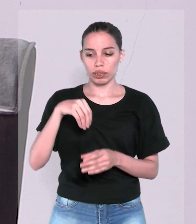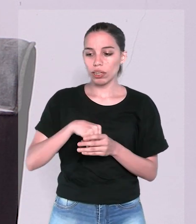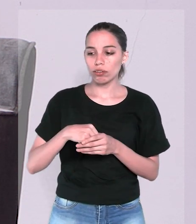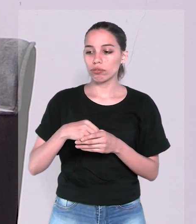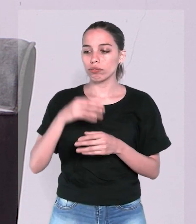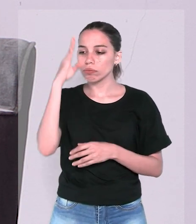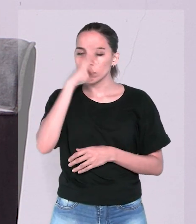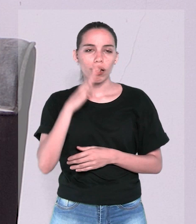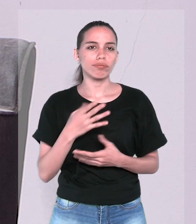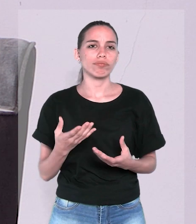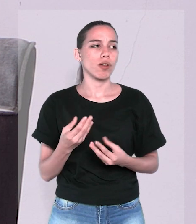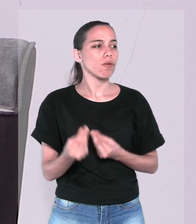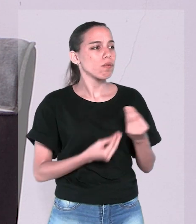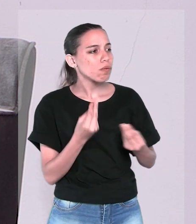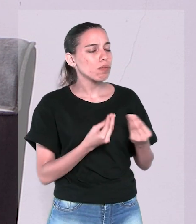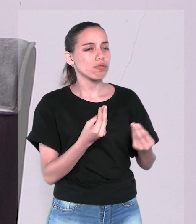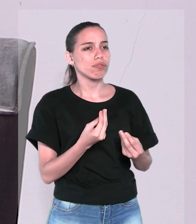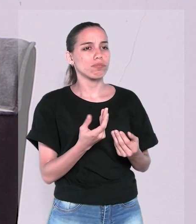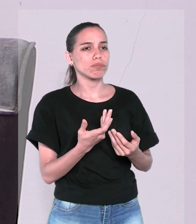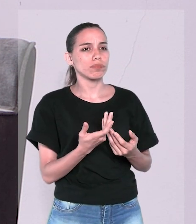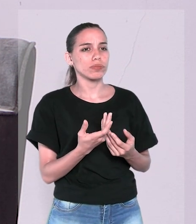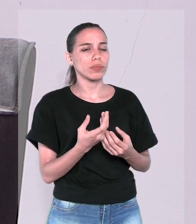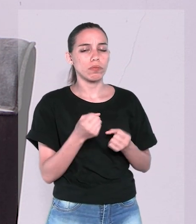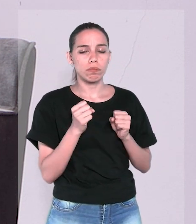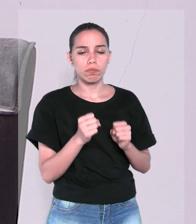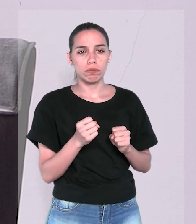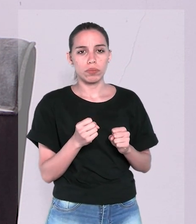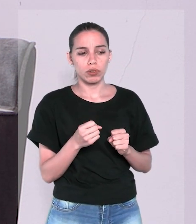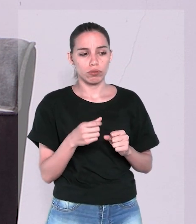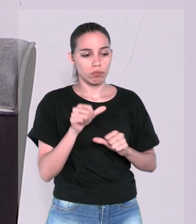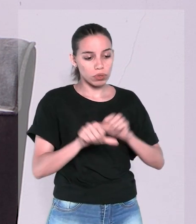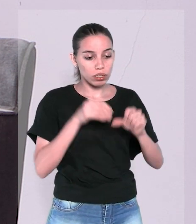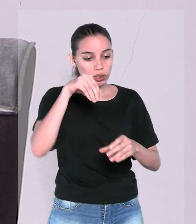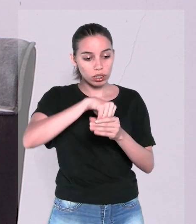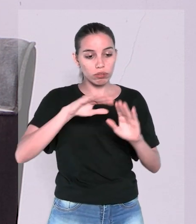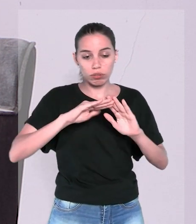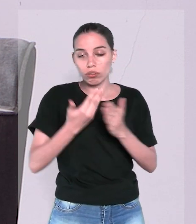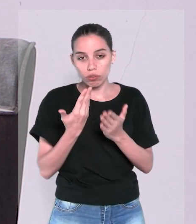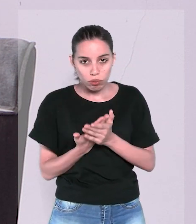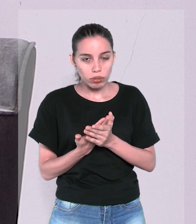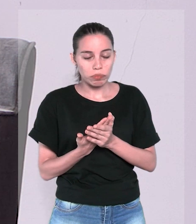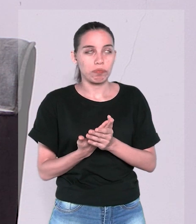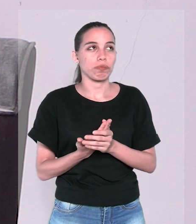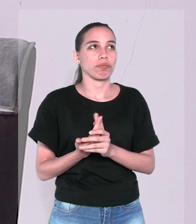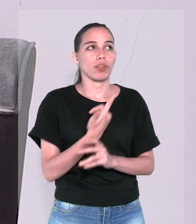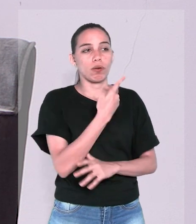gente entranhado esses desvios todos que potencializam a violência,